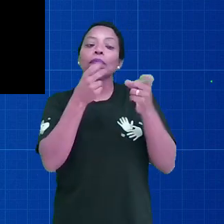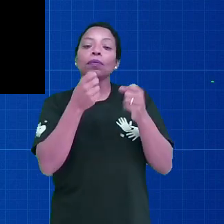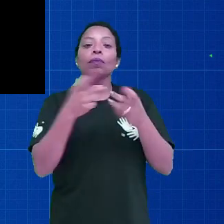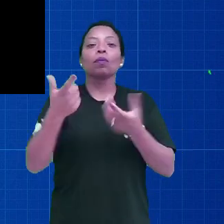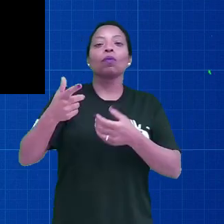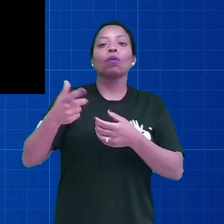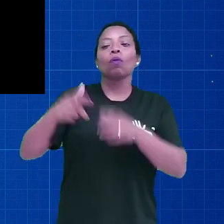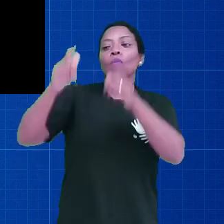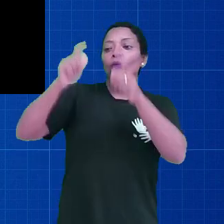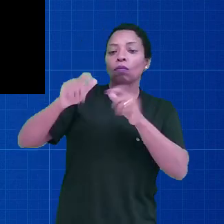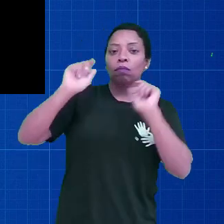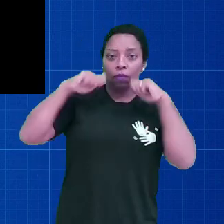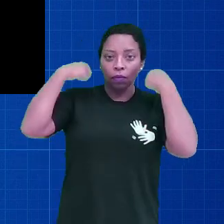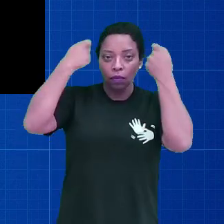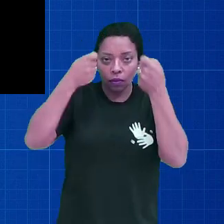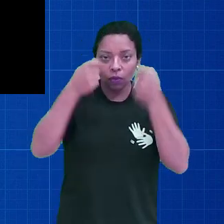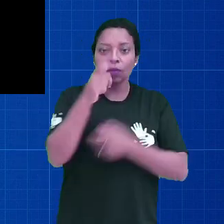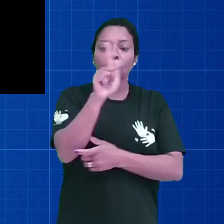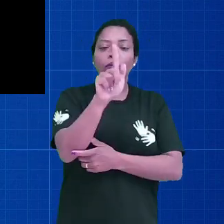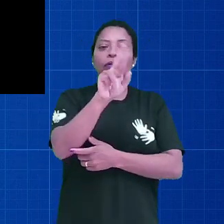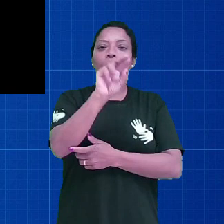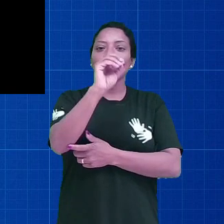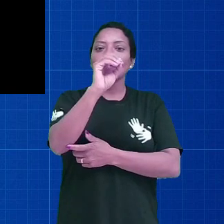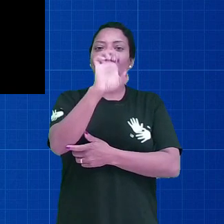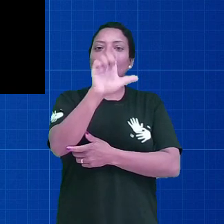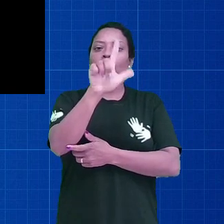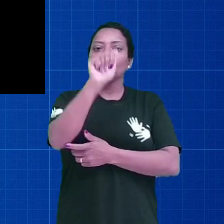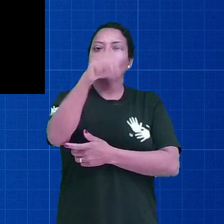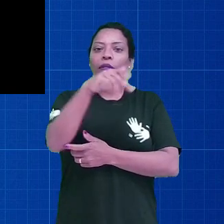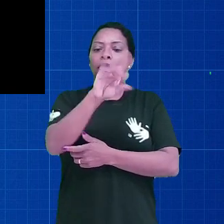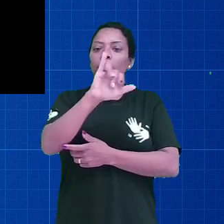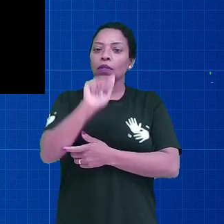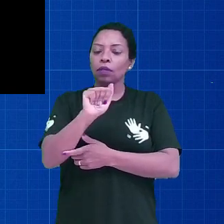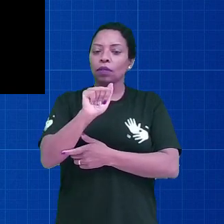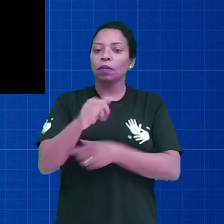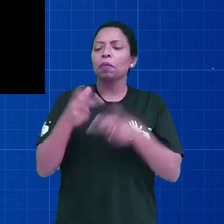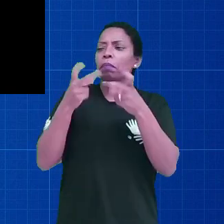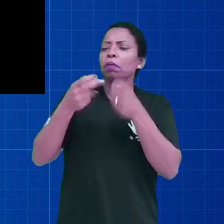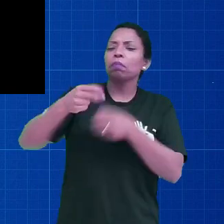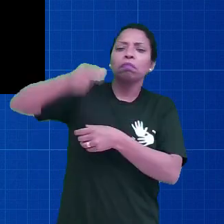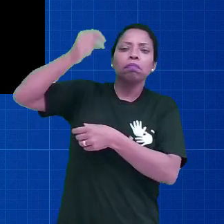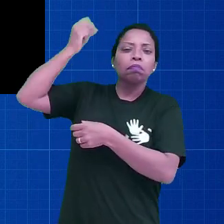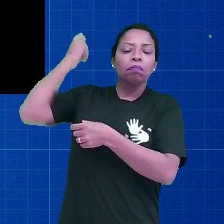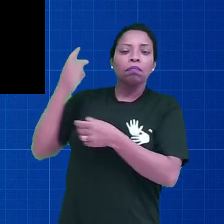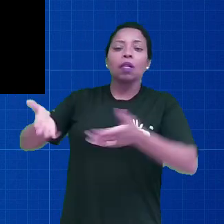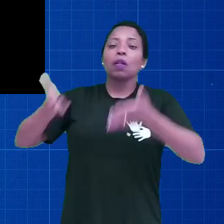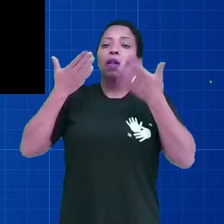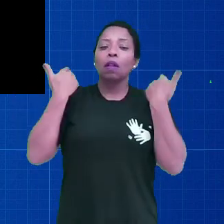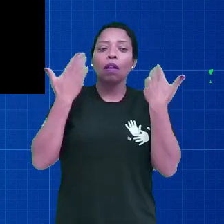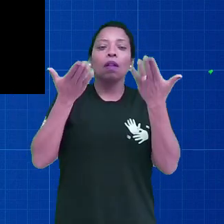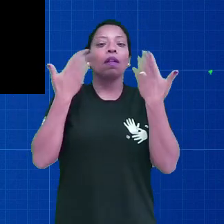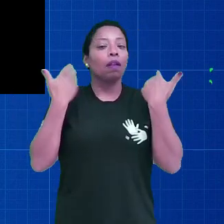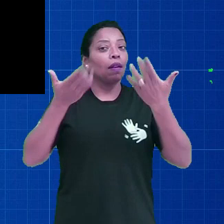Groenlândia, o que se observa? Se observa que no passado você teve momentos que foram mais